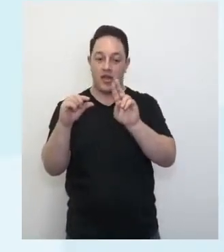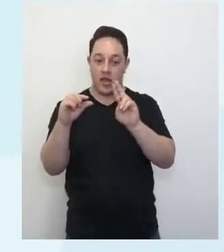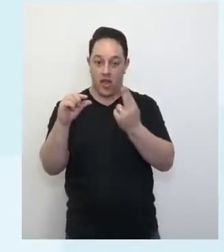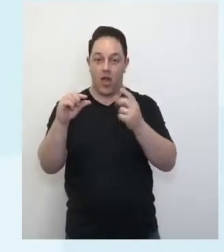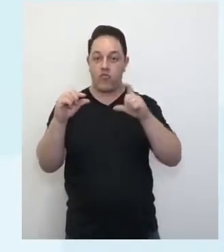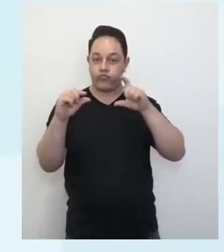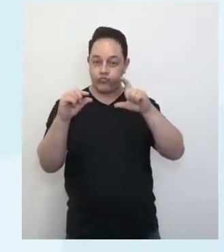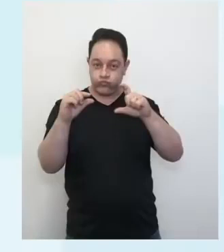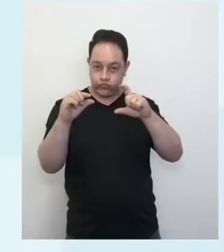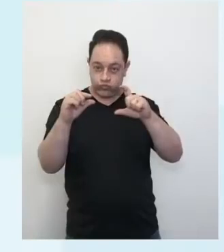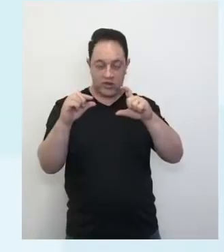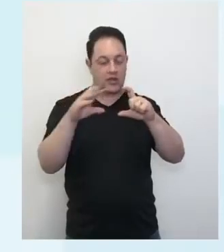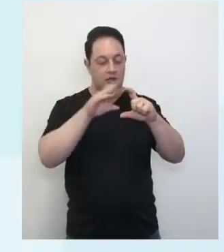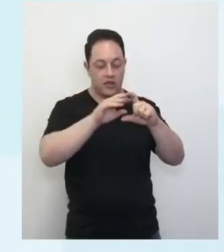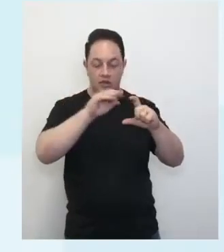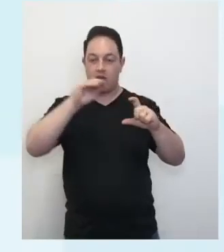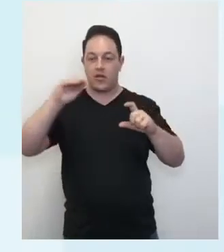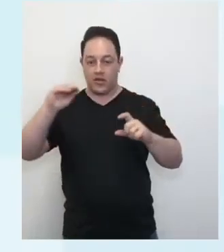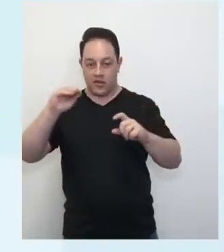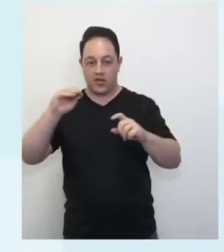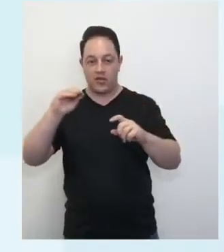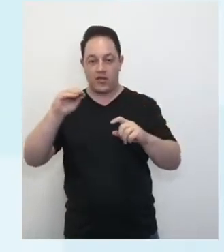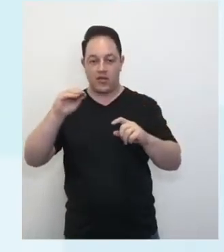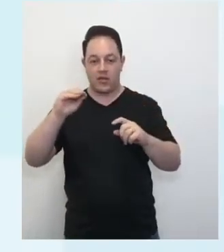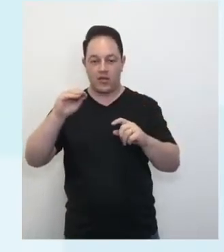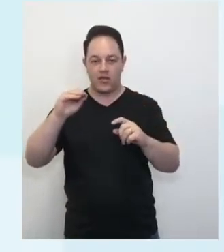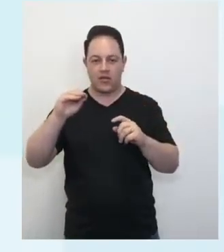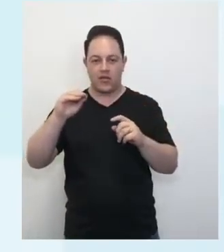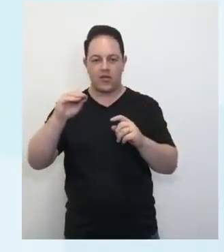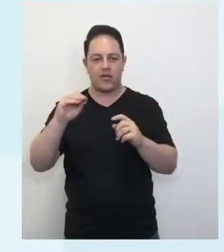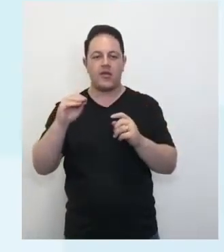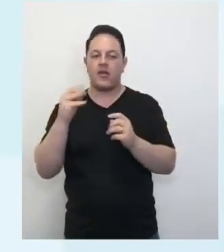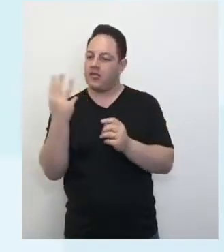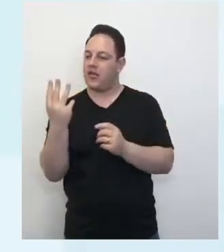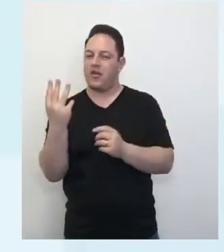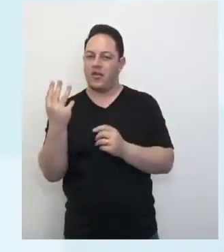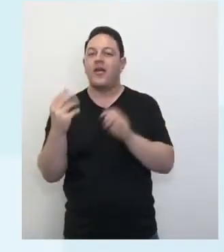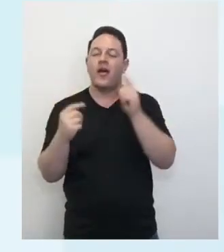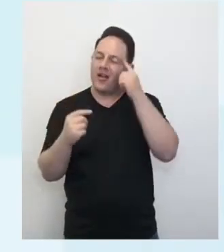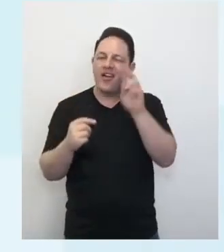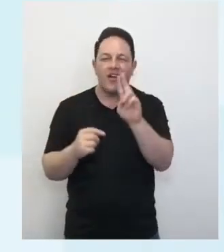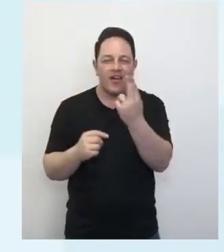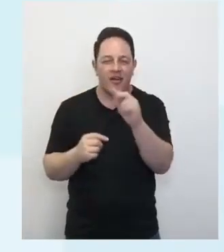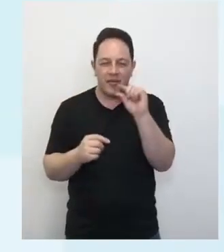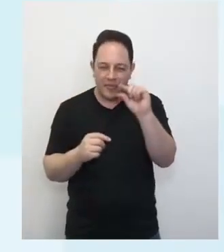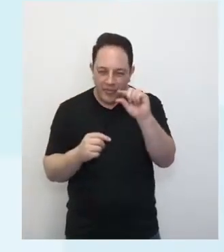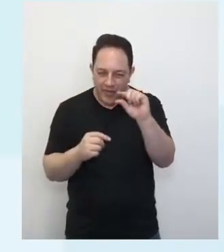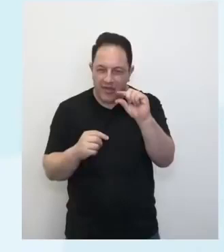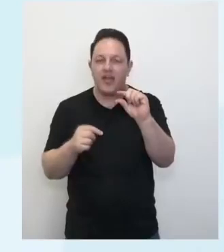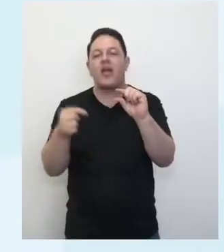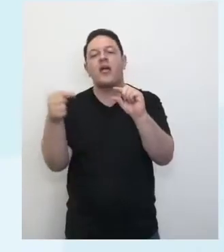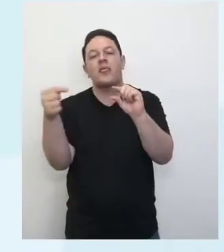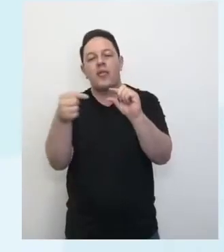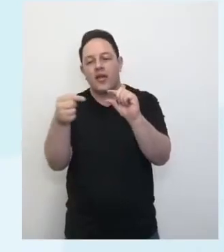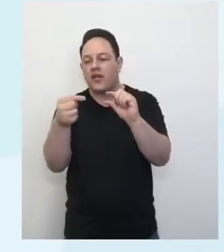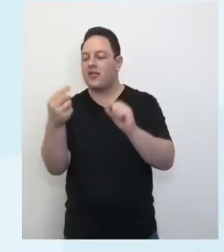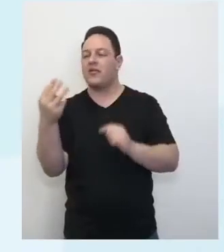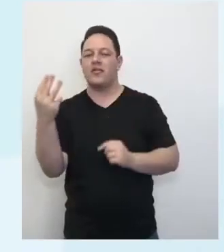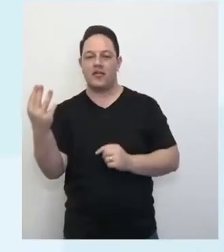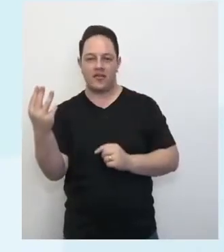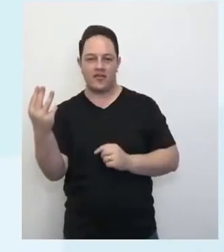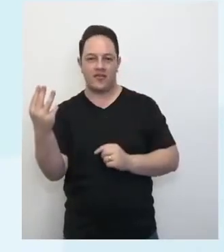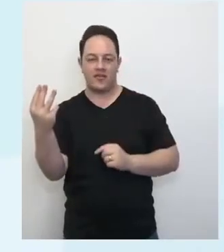agazão e tirando três isso mesmo então vagarzinho vai ser o agazão